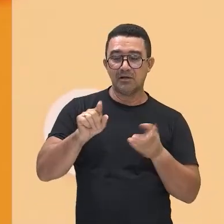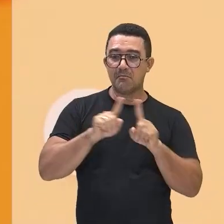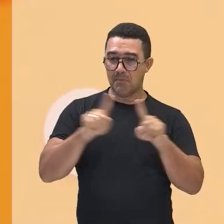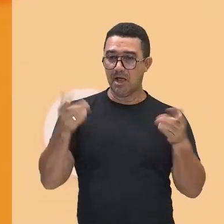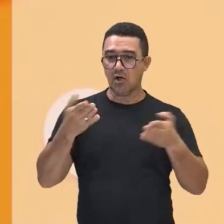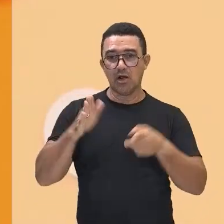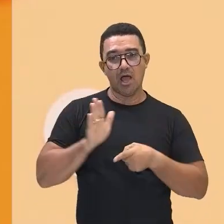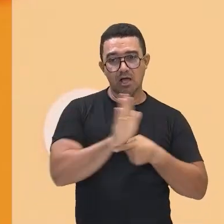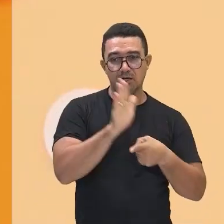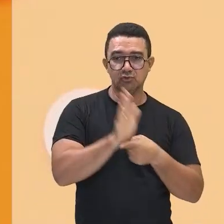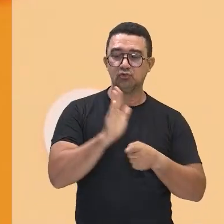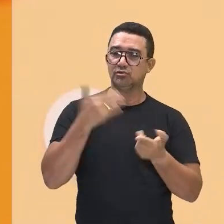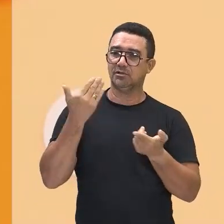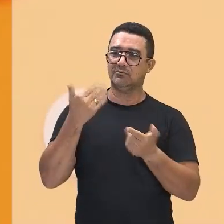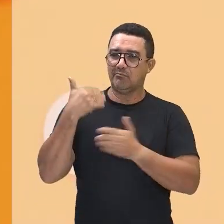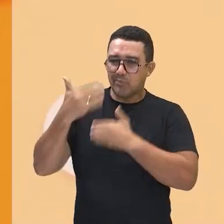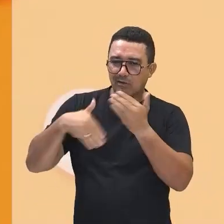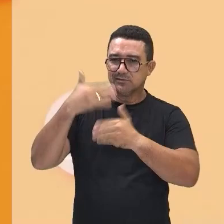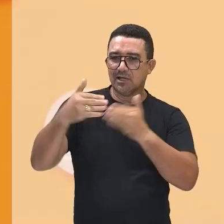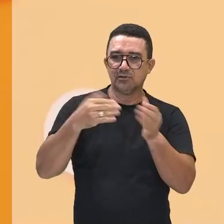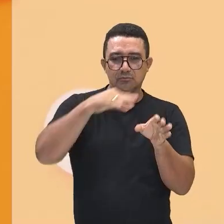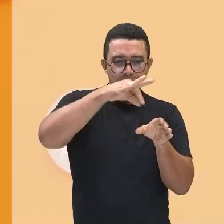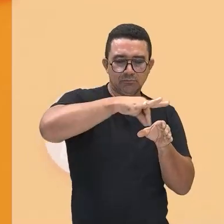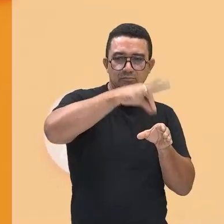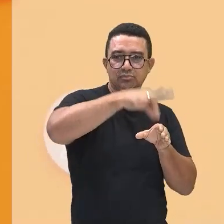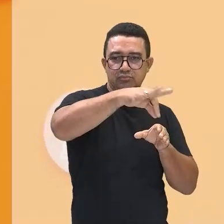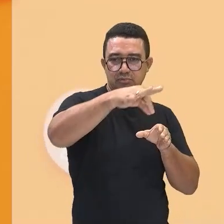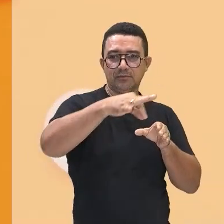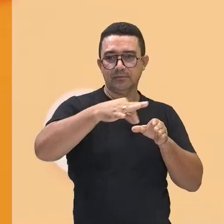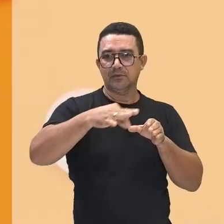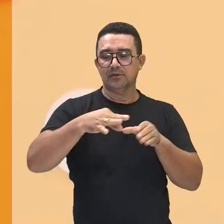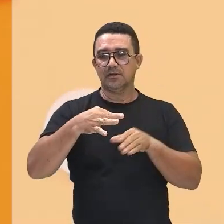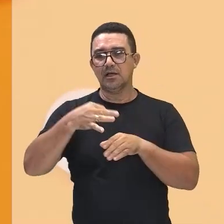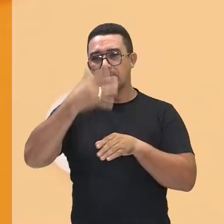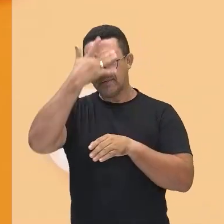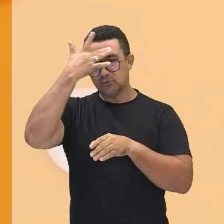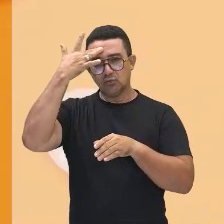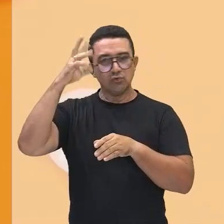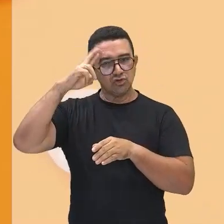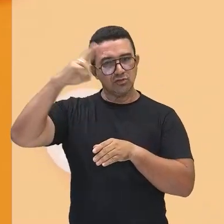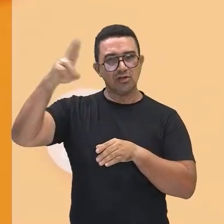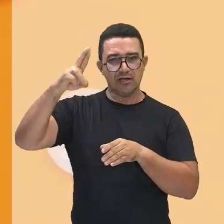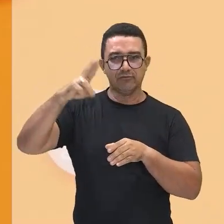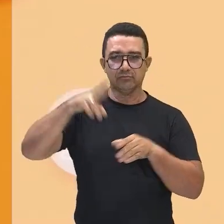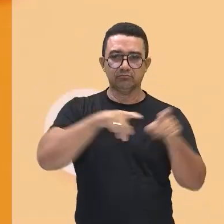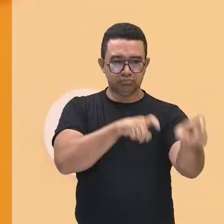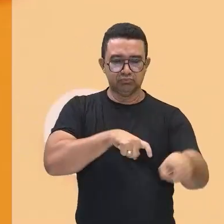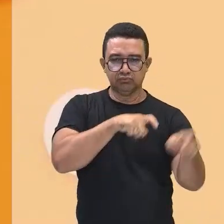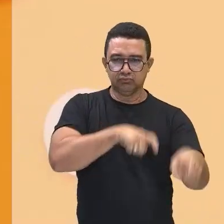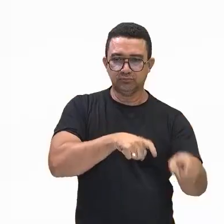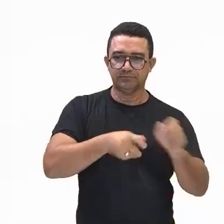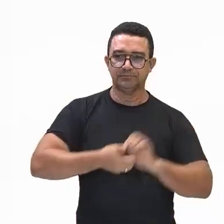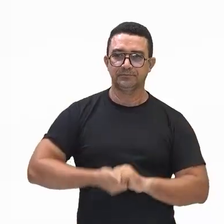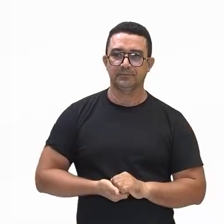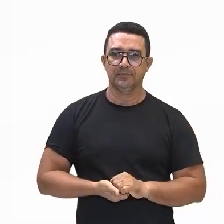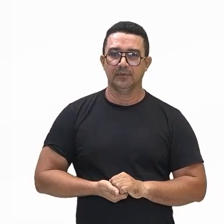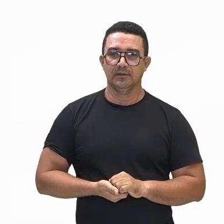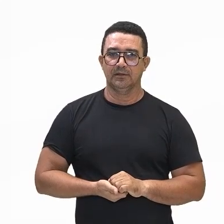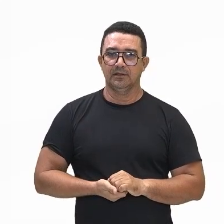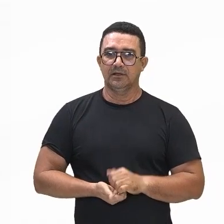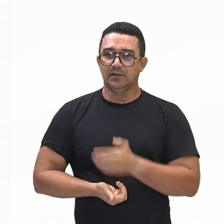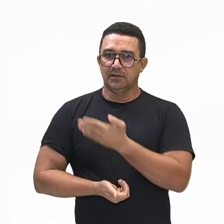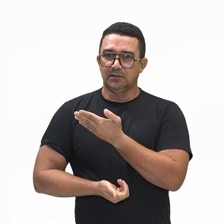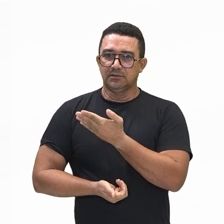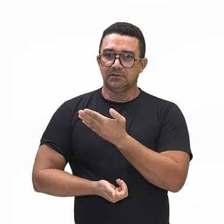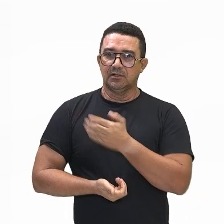o processo de plantação para os agricultores, tá? Mas o agronegócio também, gente, a gente vai estudar aí que vai ser um